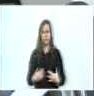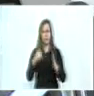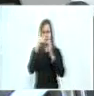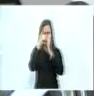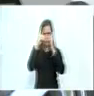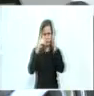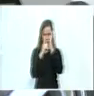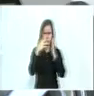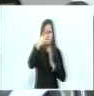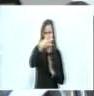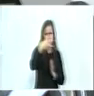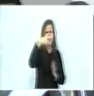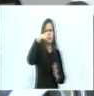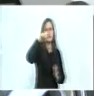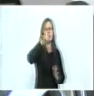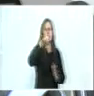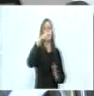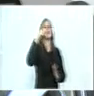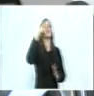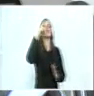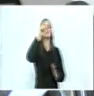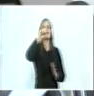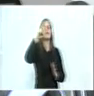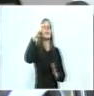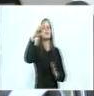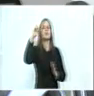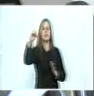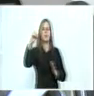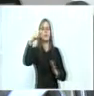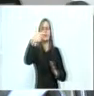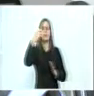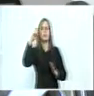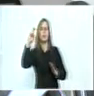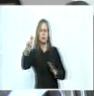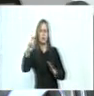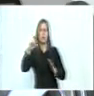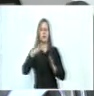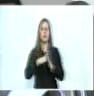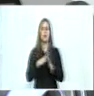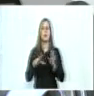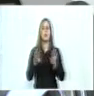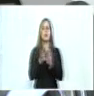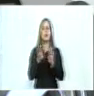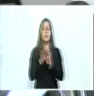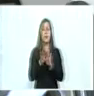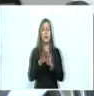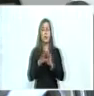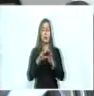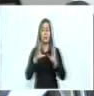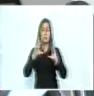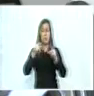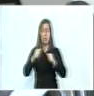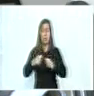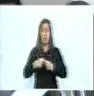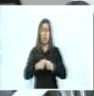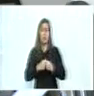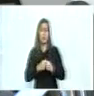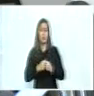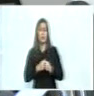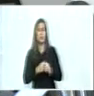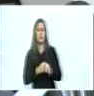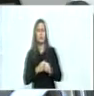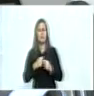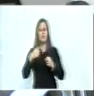Decreto 4.911, de 2015, que institui o Código de Ética dos Agentes Públicos Municipais e